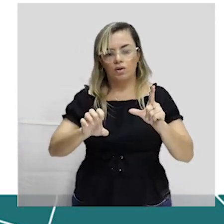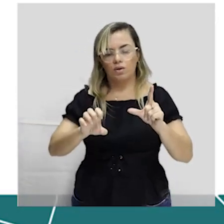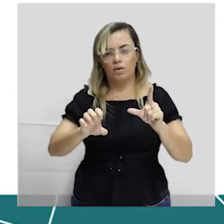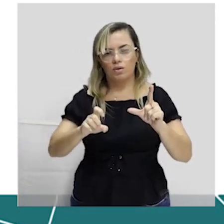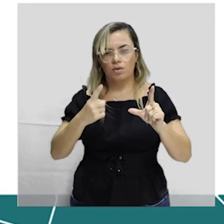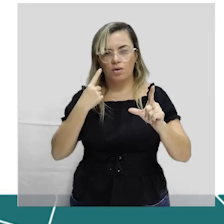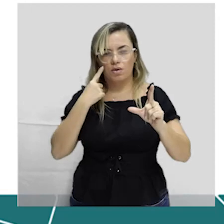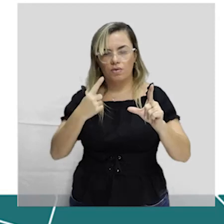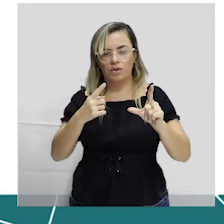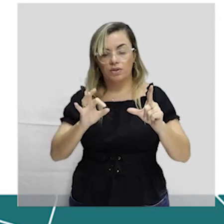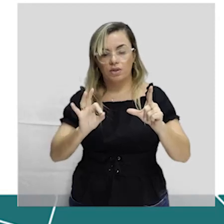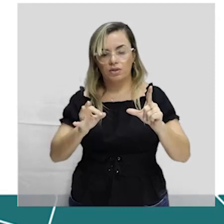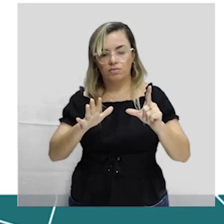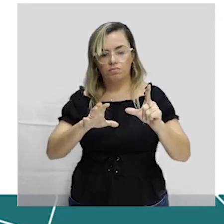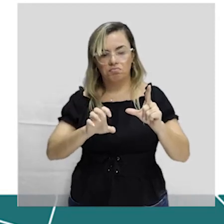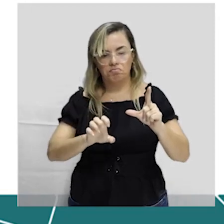né?